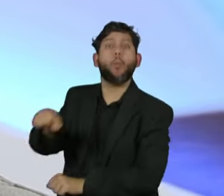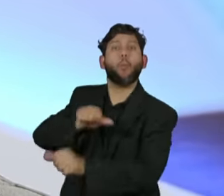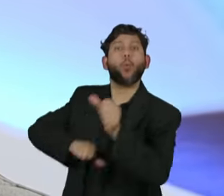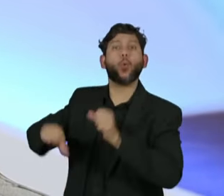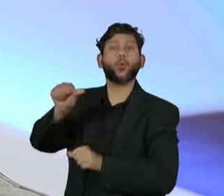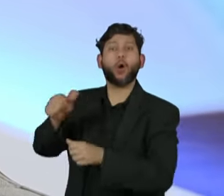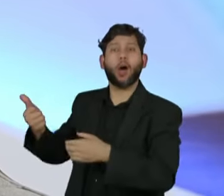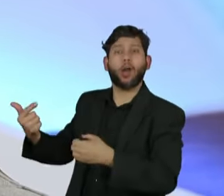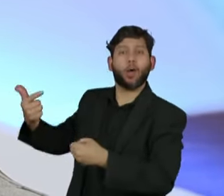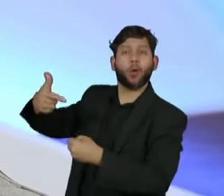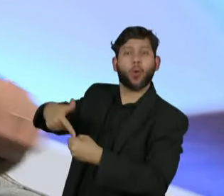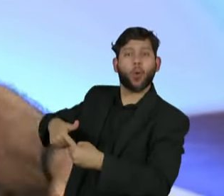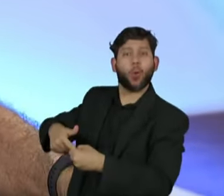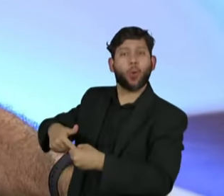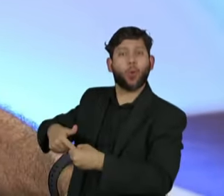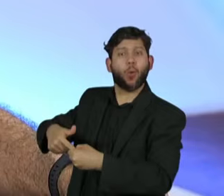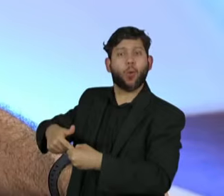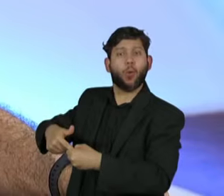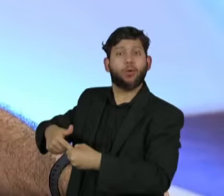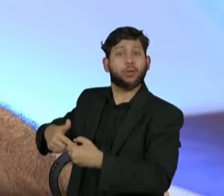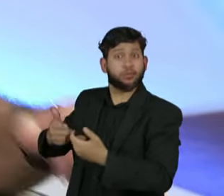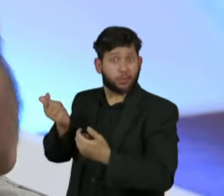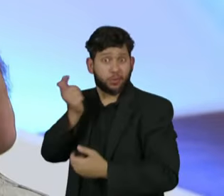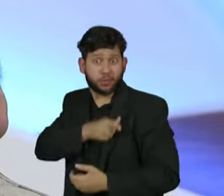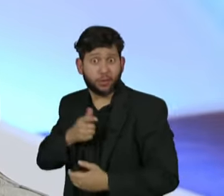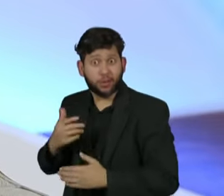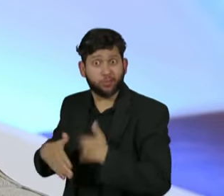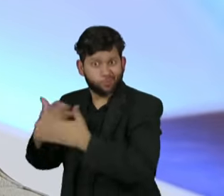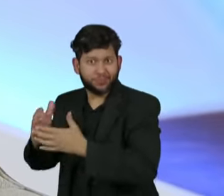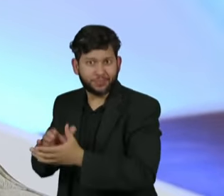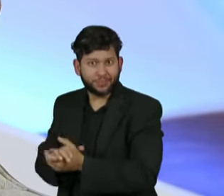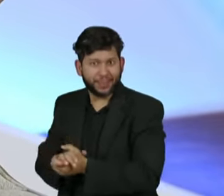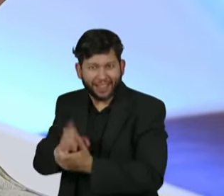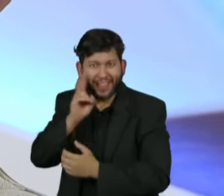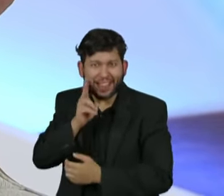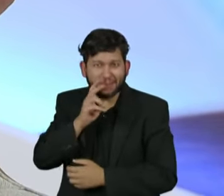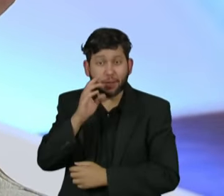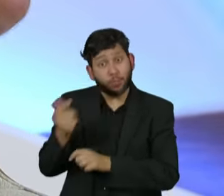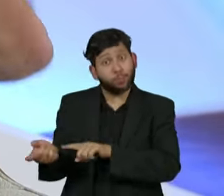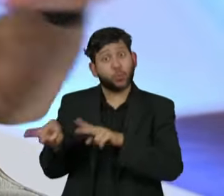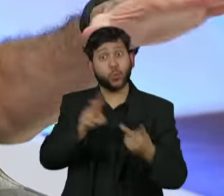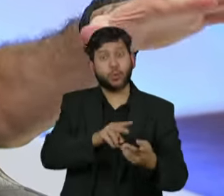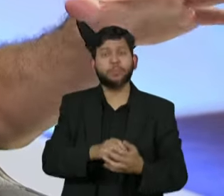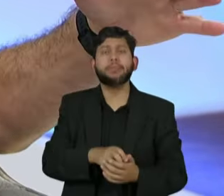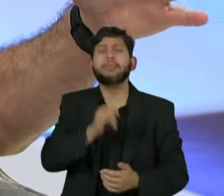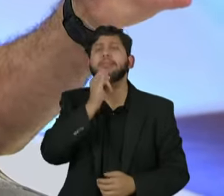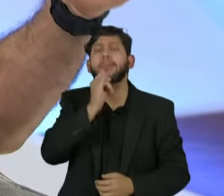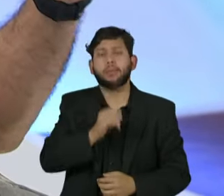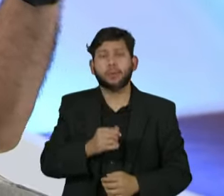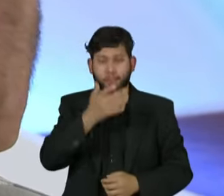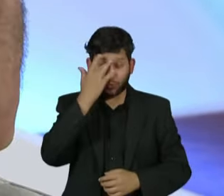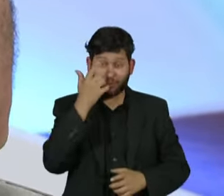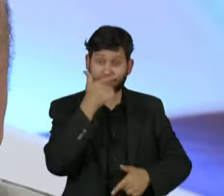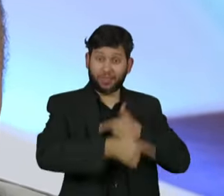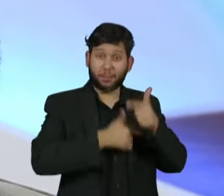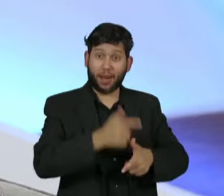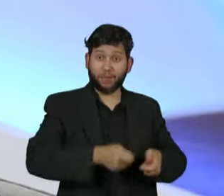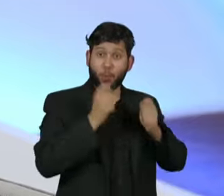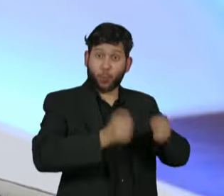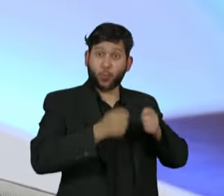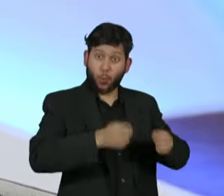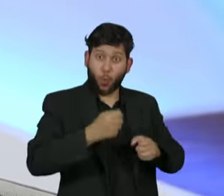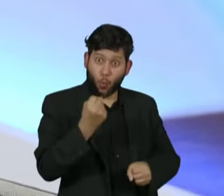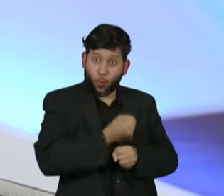carruagens conseguiu fabricar um automóvel E aí desapareceu um número muito grande de profissões que